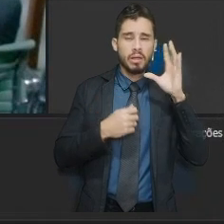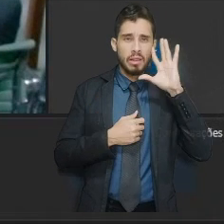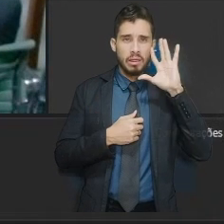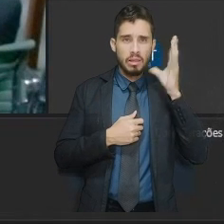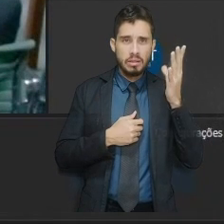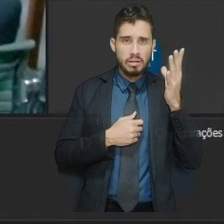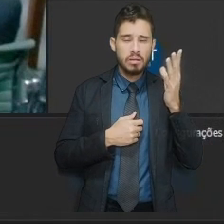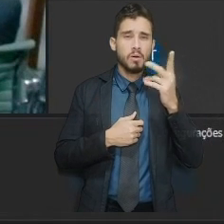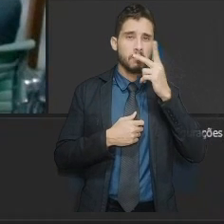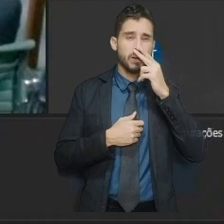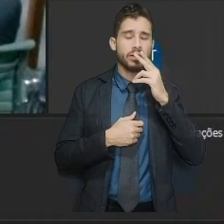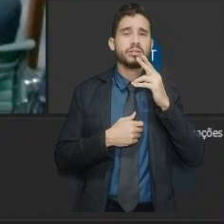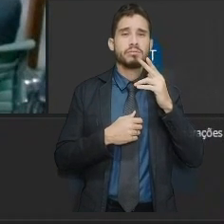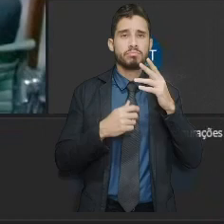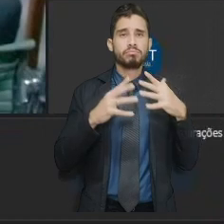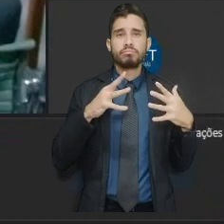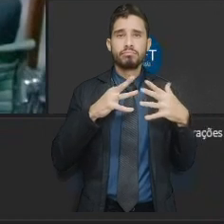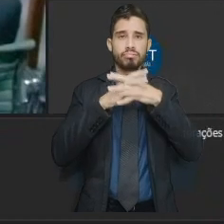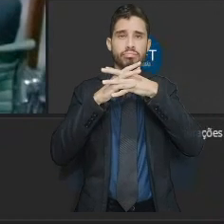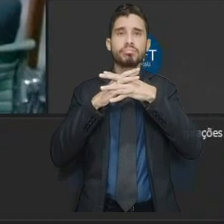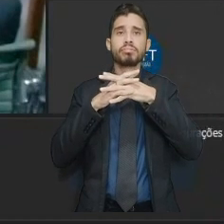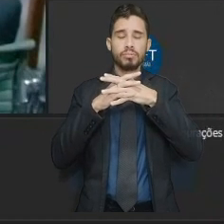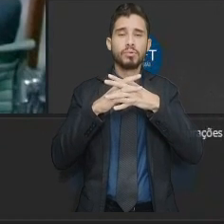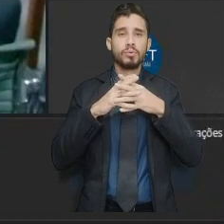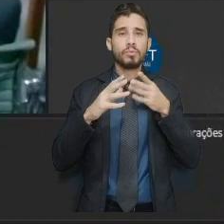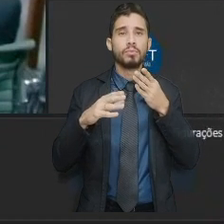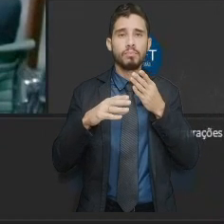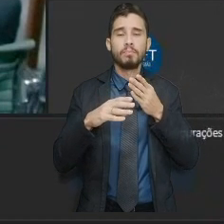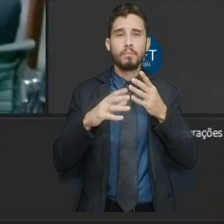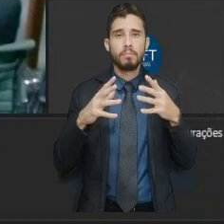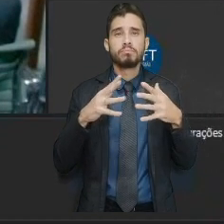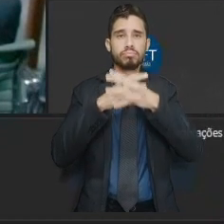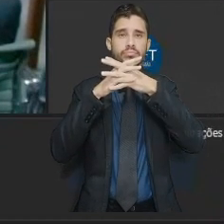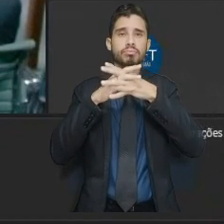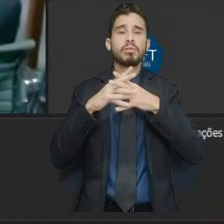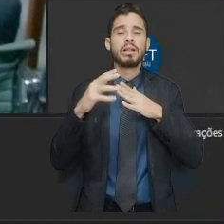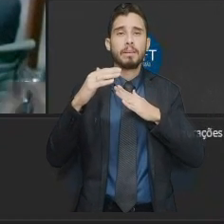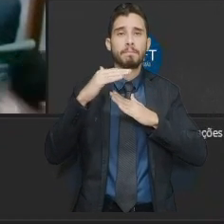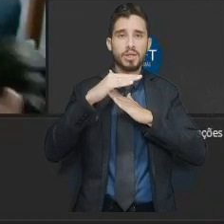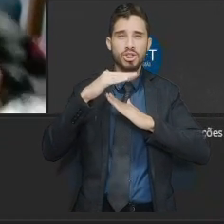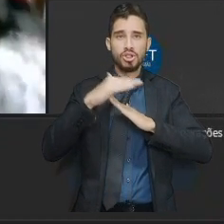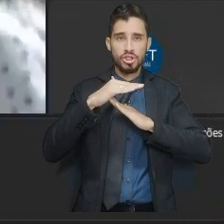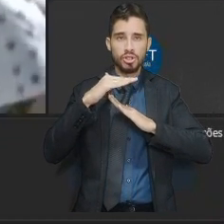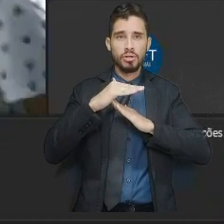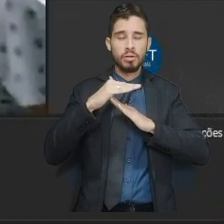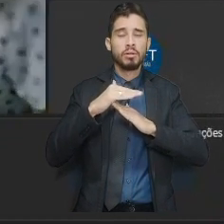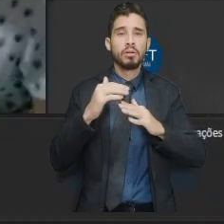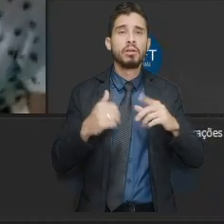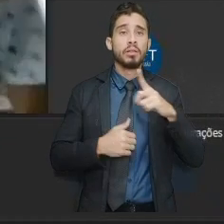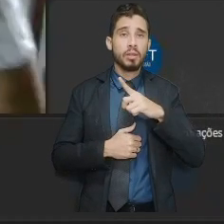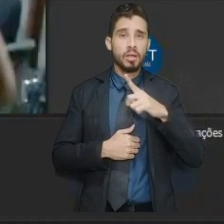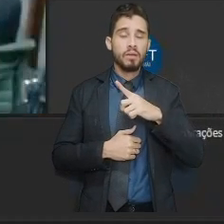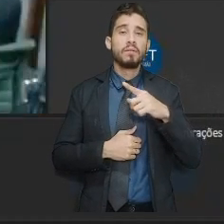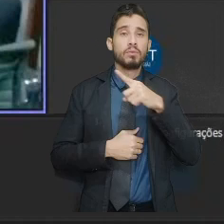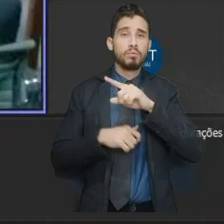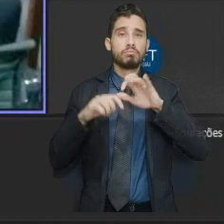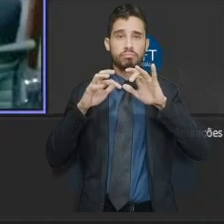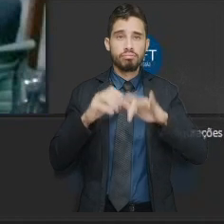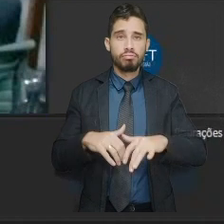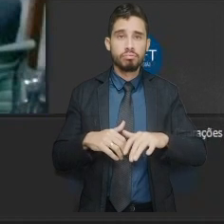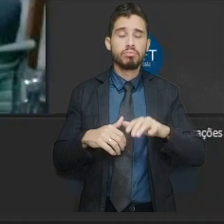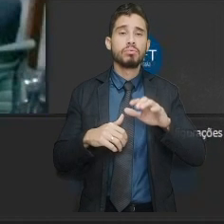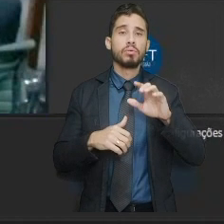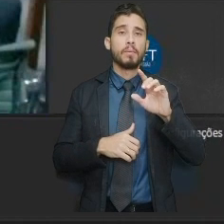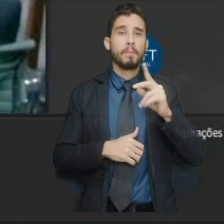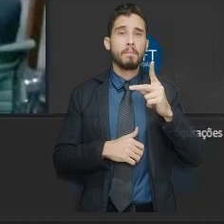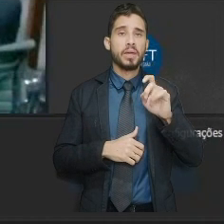respeitosamente, nota-se que a decisão impugnada ultrapassou os limites dos pedidos formulados pela parte autora na